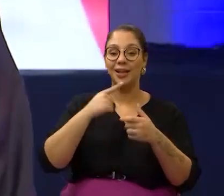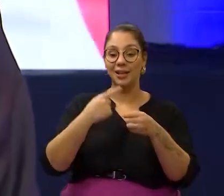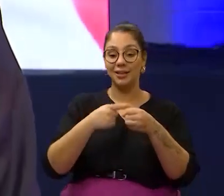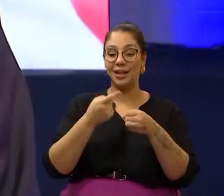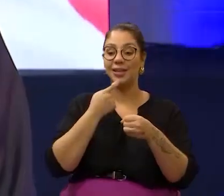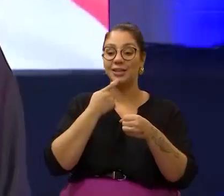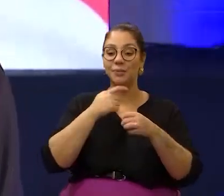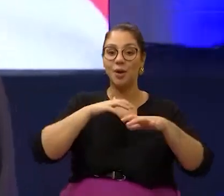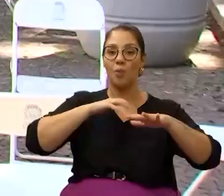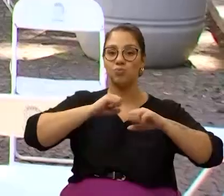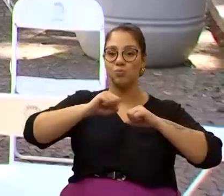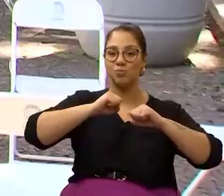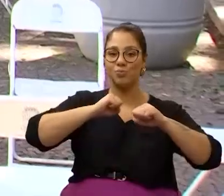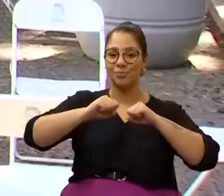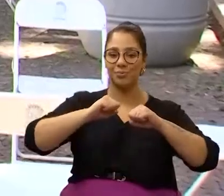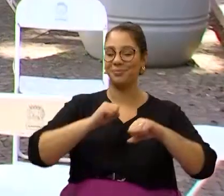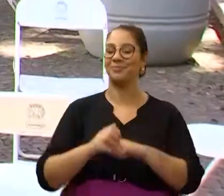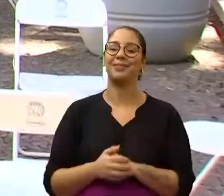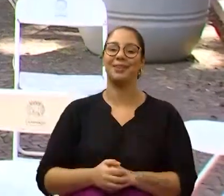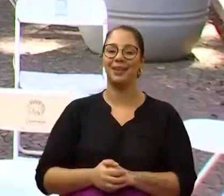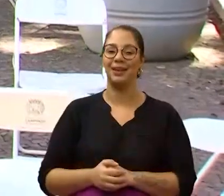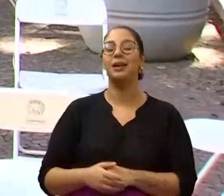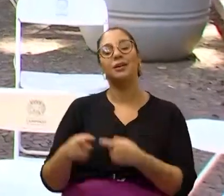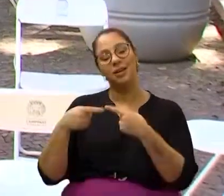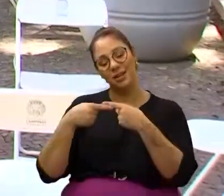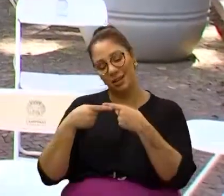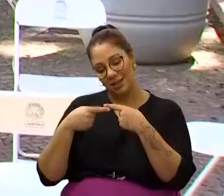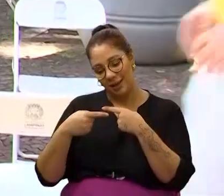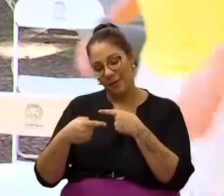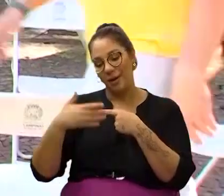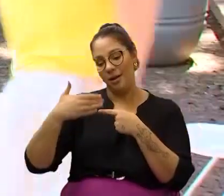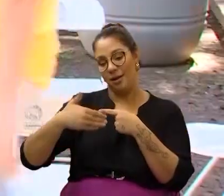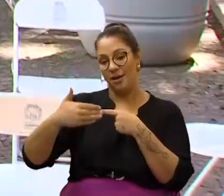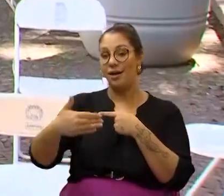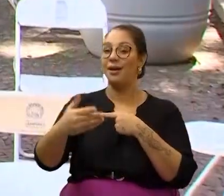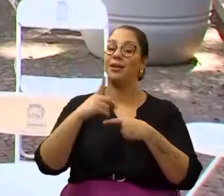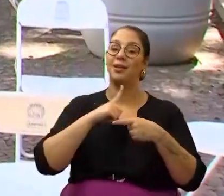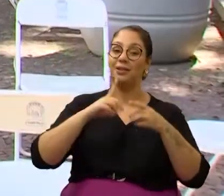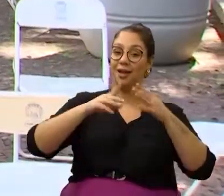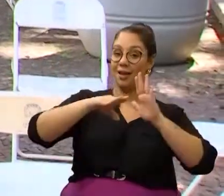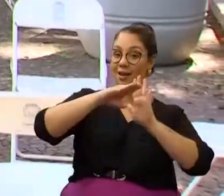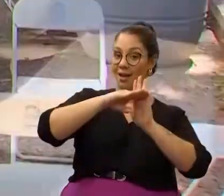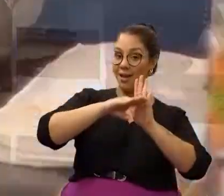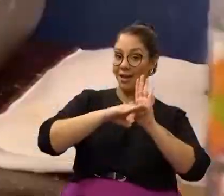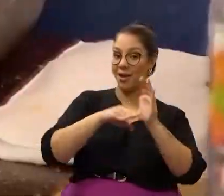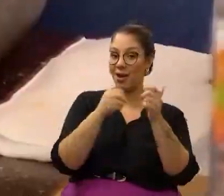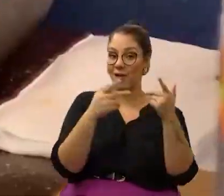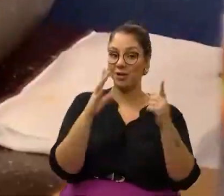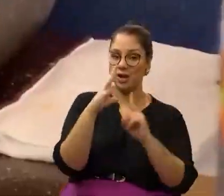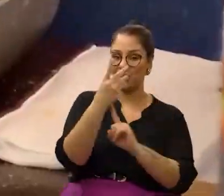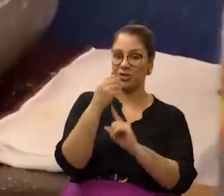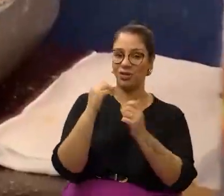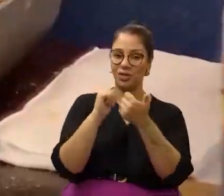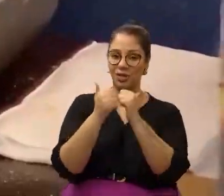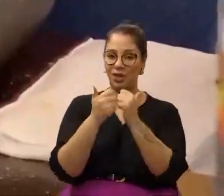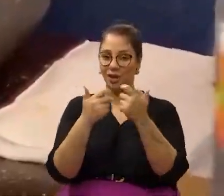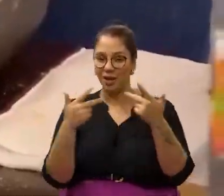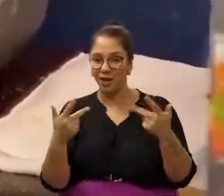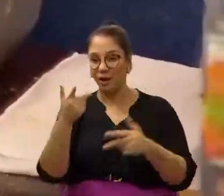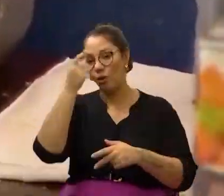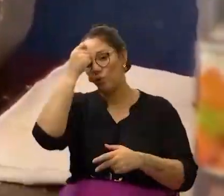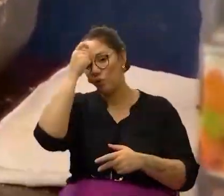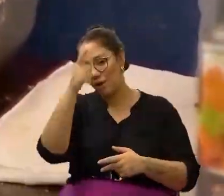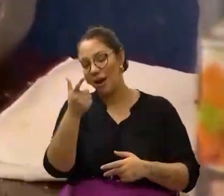mobiliza a cidade de Campinas. Durante toda a semana estão programadas atividades artísticas, esportivas, culturais